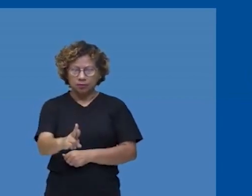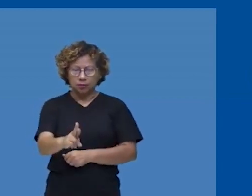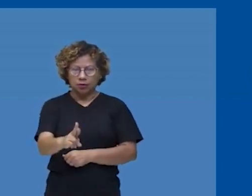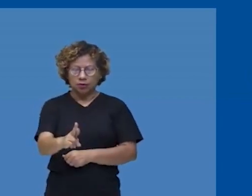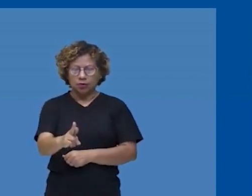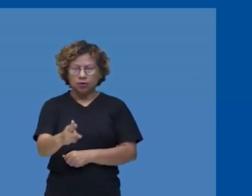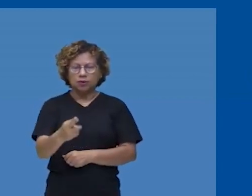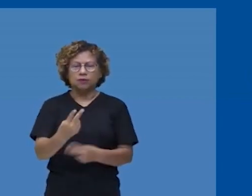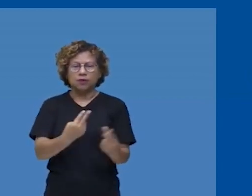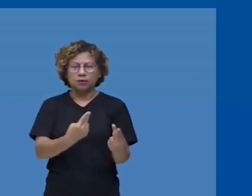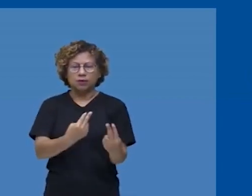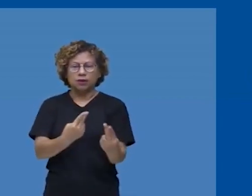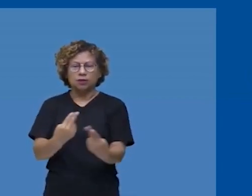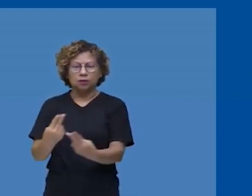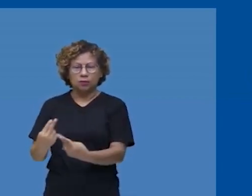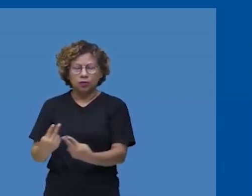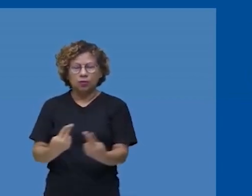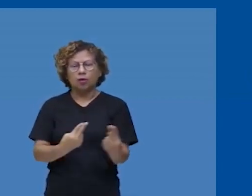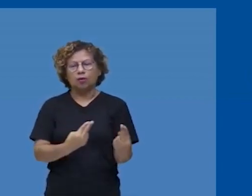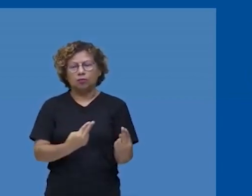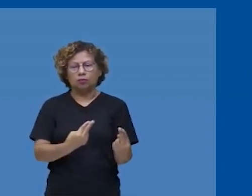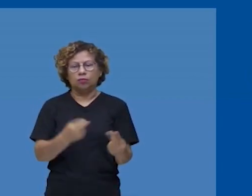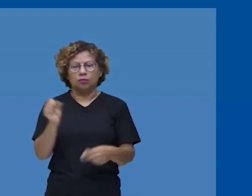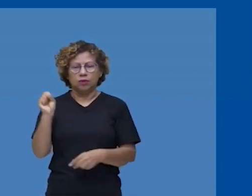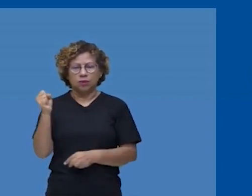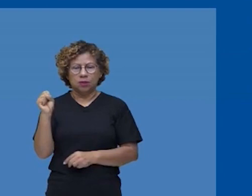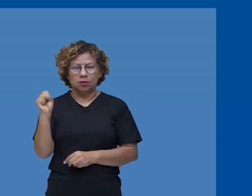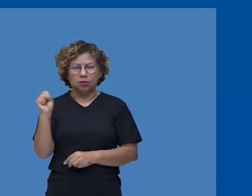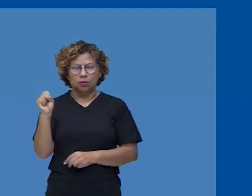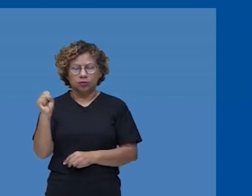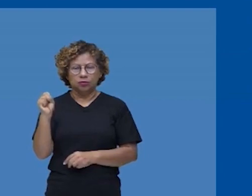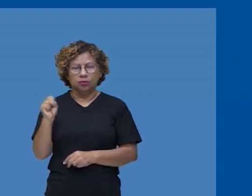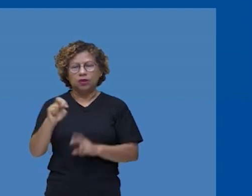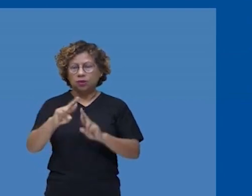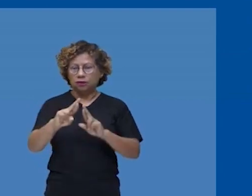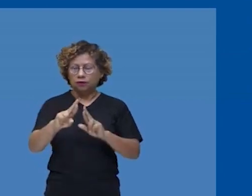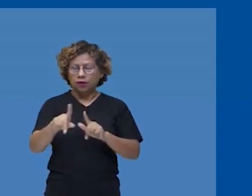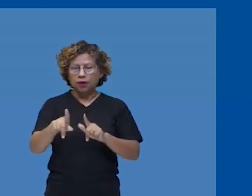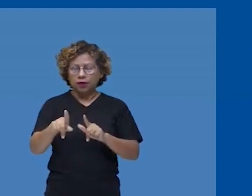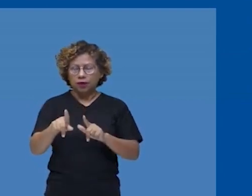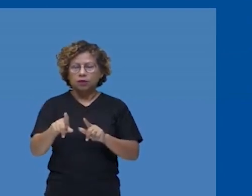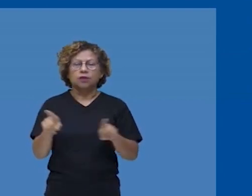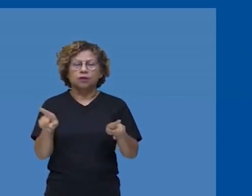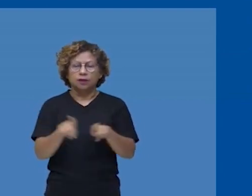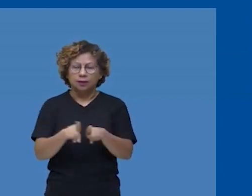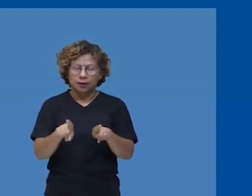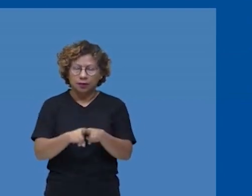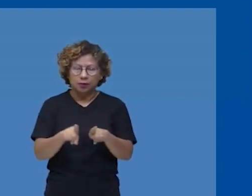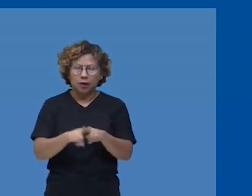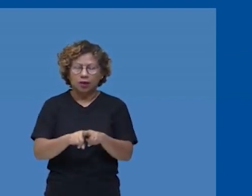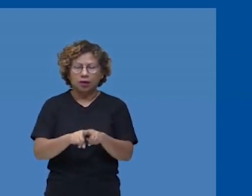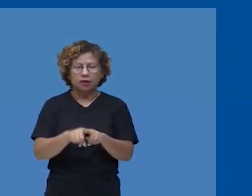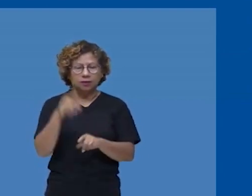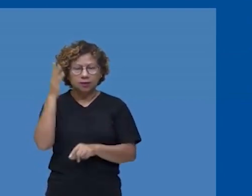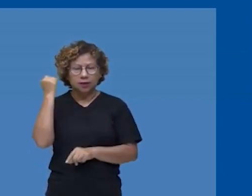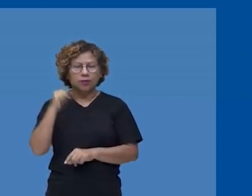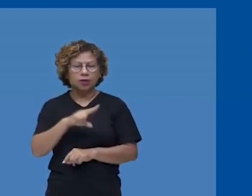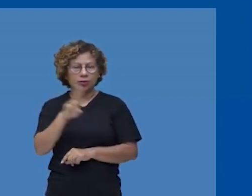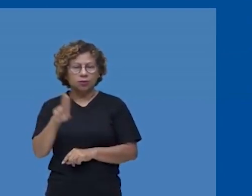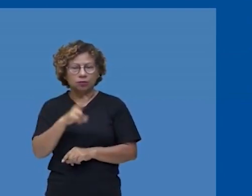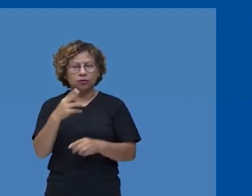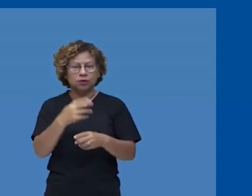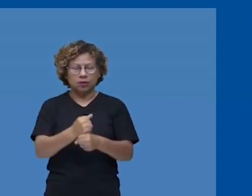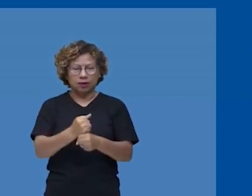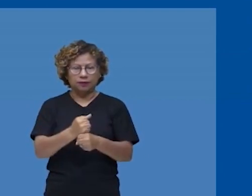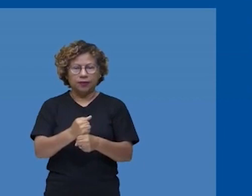valor de 8. Então, nesse caso, uma maneira diferente da gente calcular, né, o mesmo valor. Vamos ver um